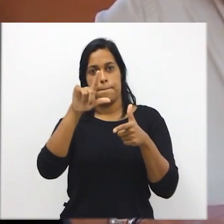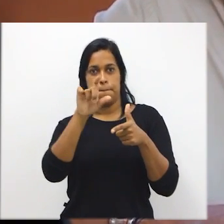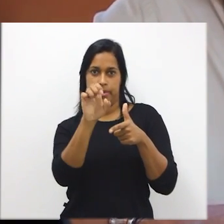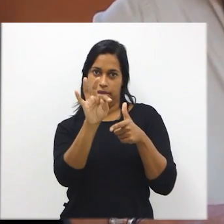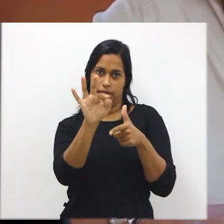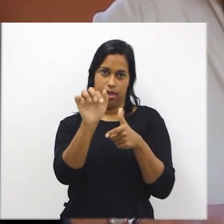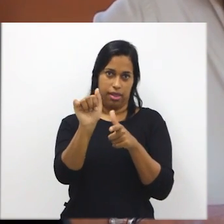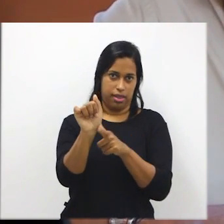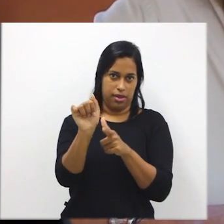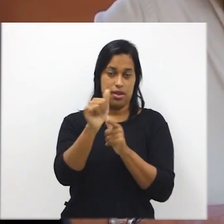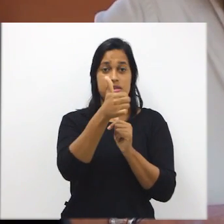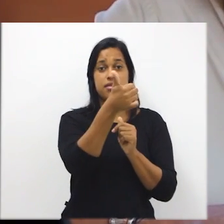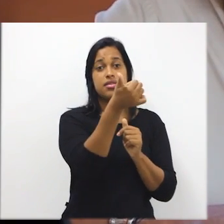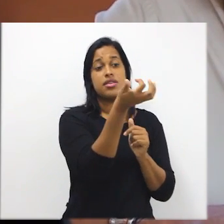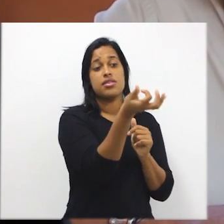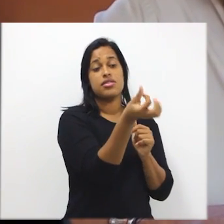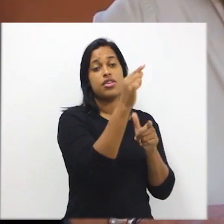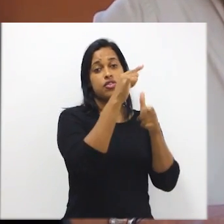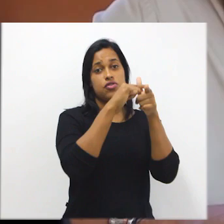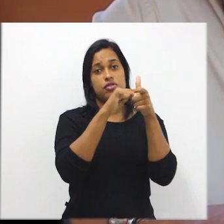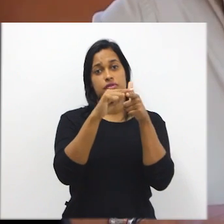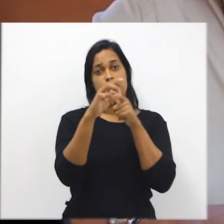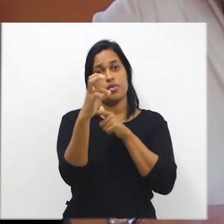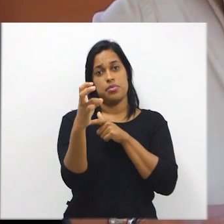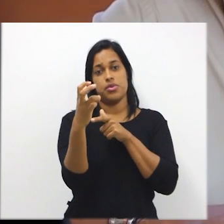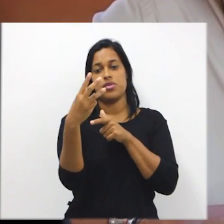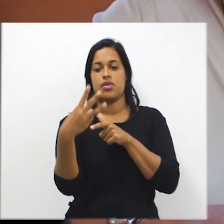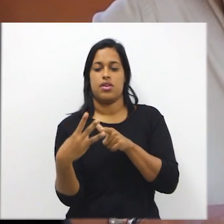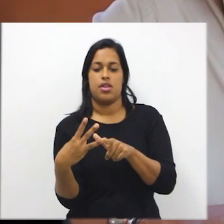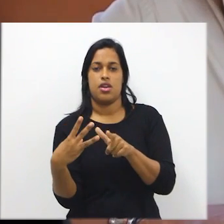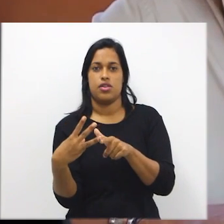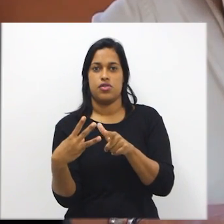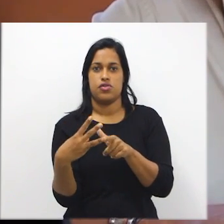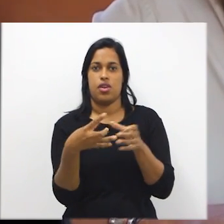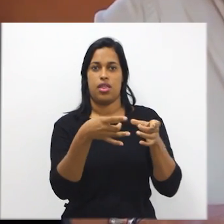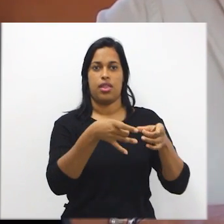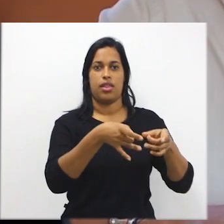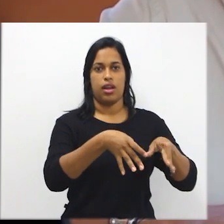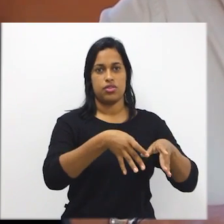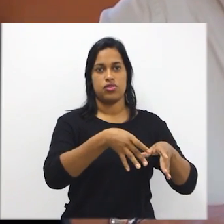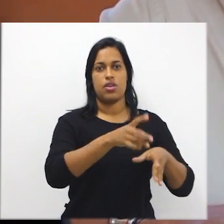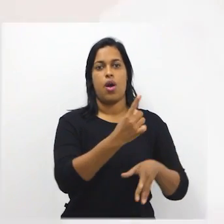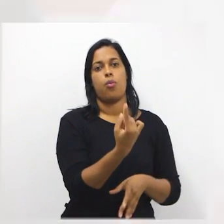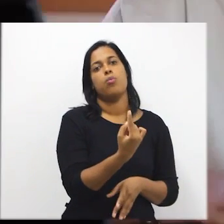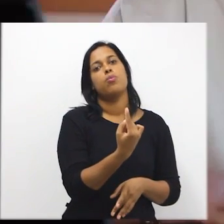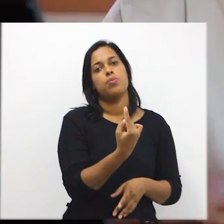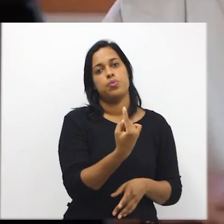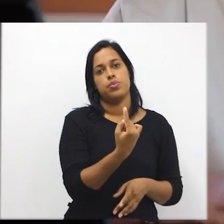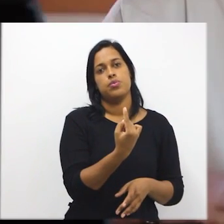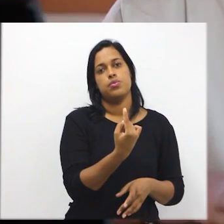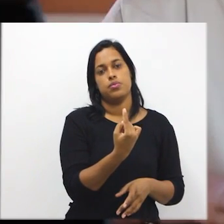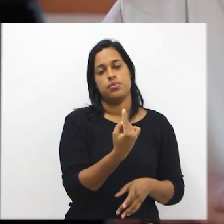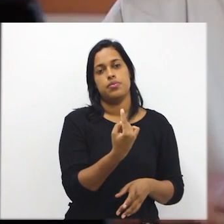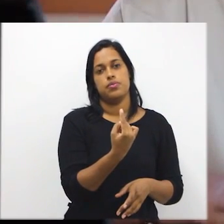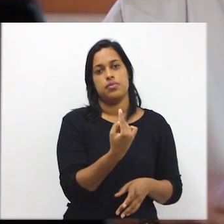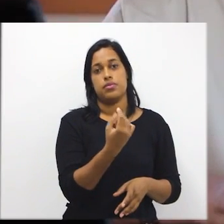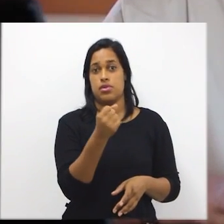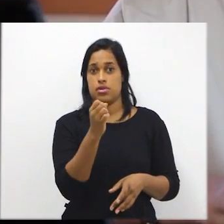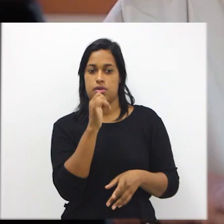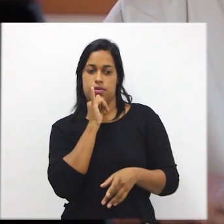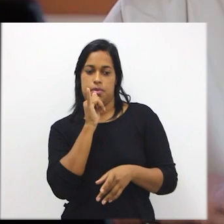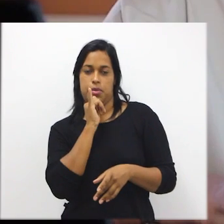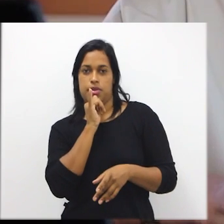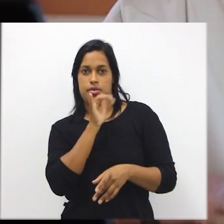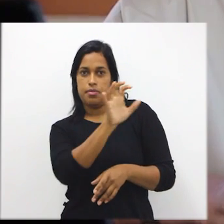16 dividido por 5, dá 3, e resta 1. Então, se eu quiser